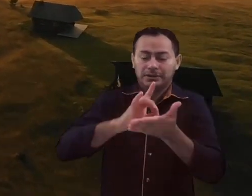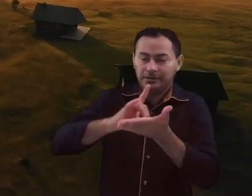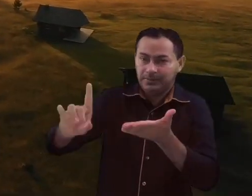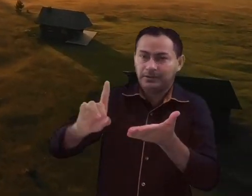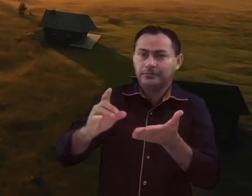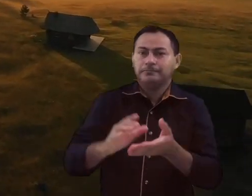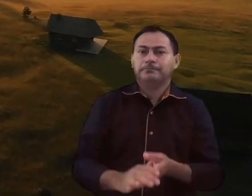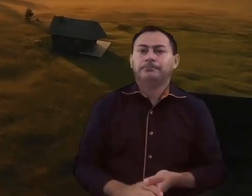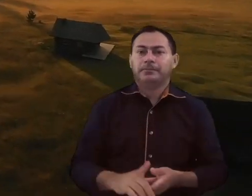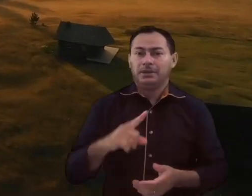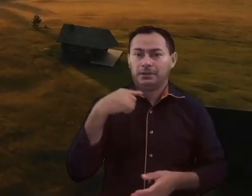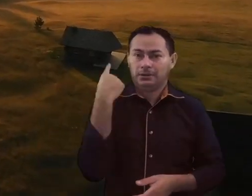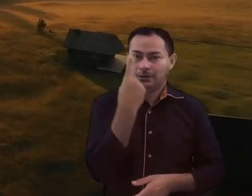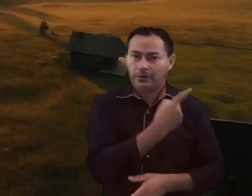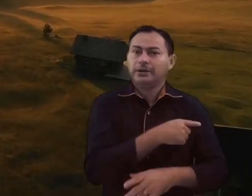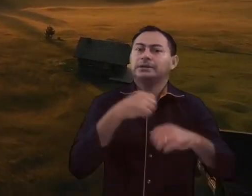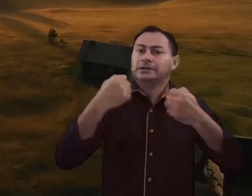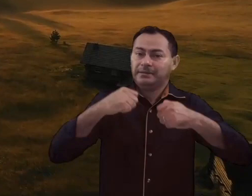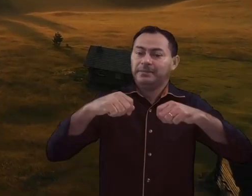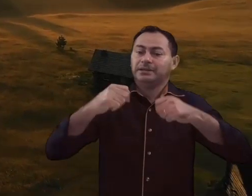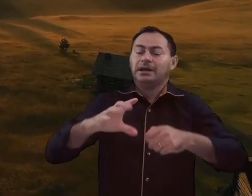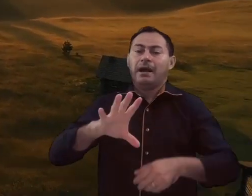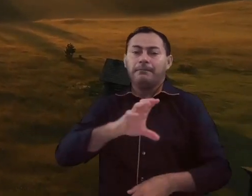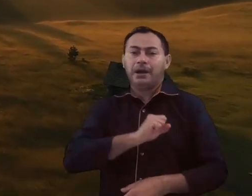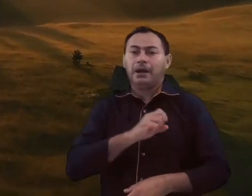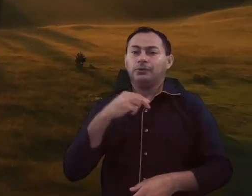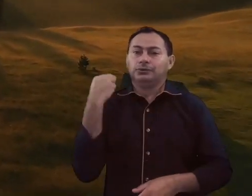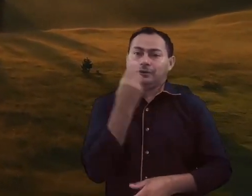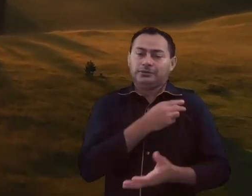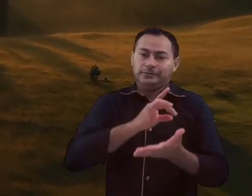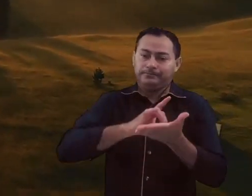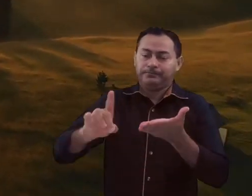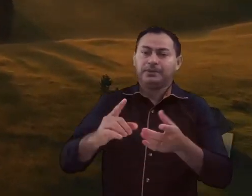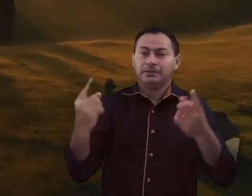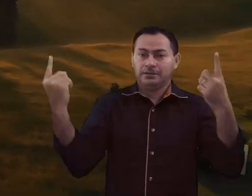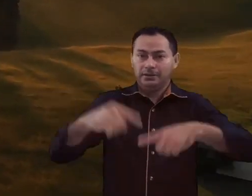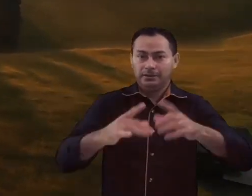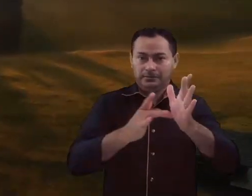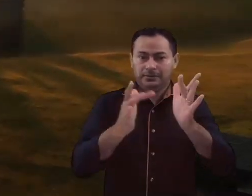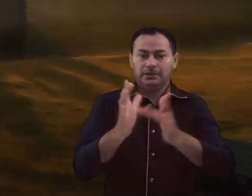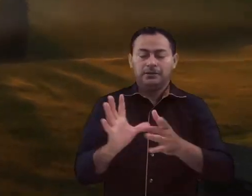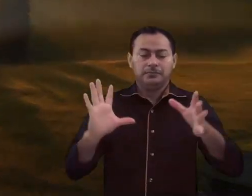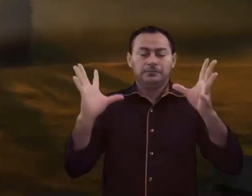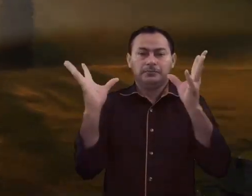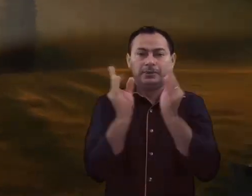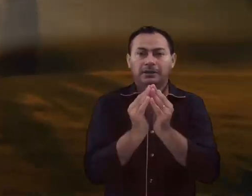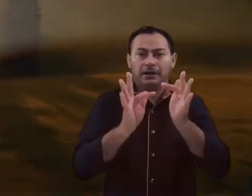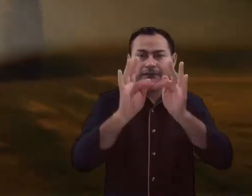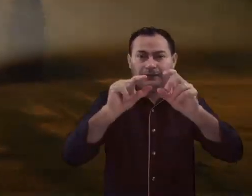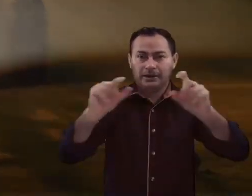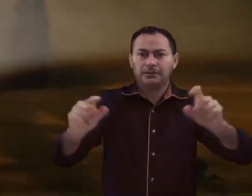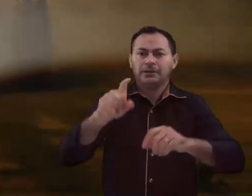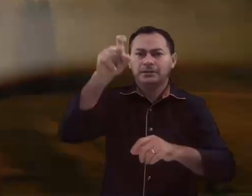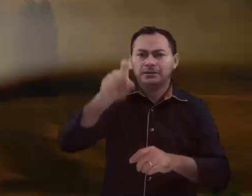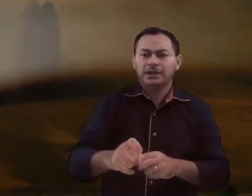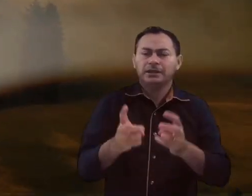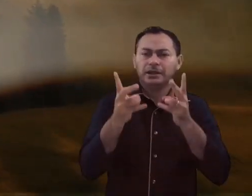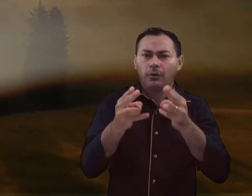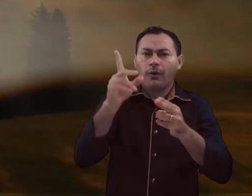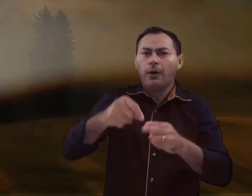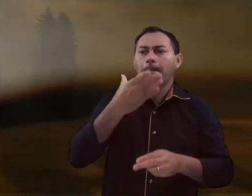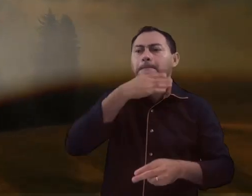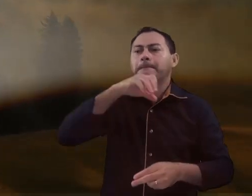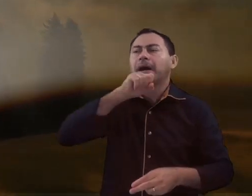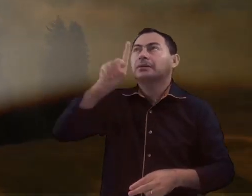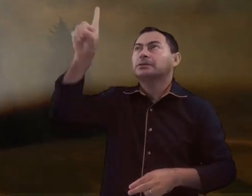os seus inimigos. Nós também devemos amar os nossos inimigos. Esse desafio de Jesus está sintetizado na frase: sejam